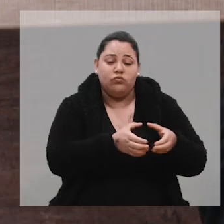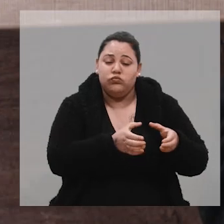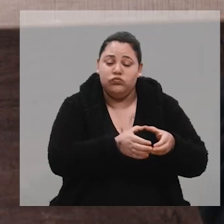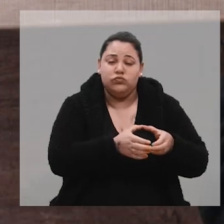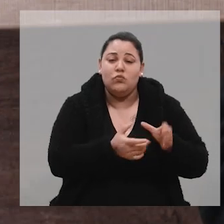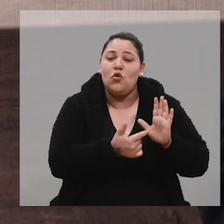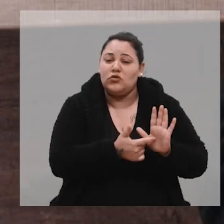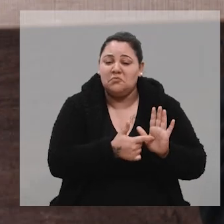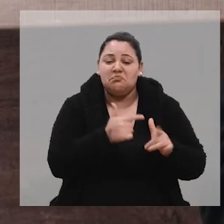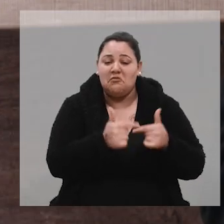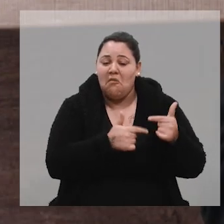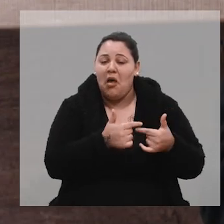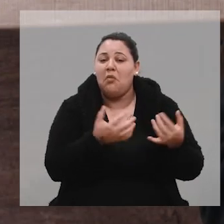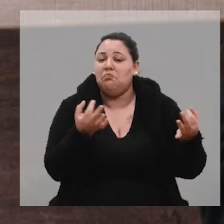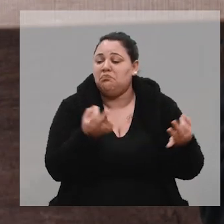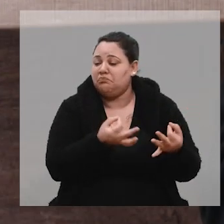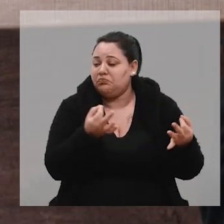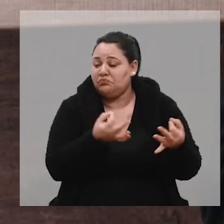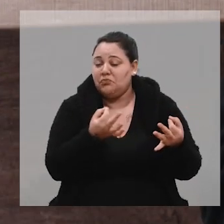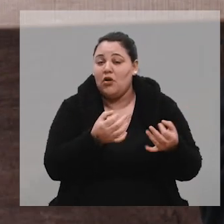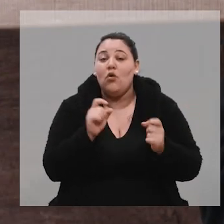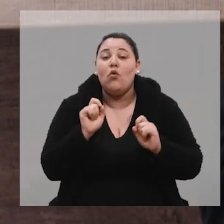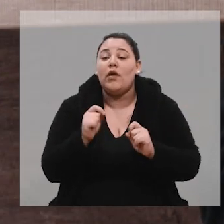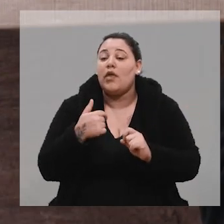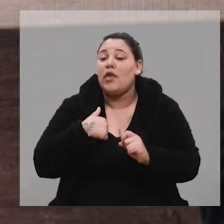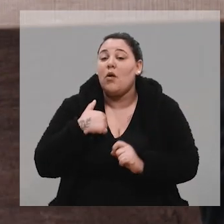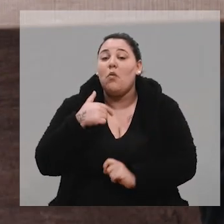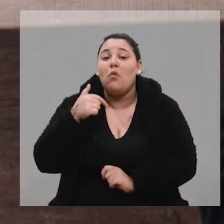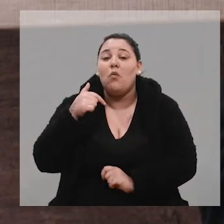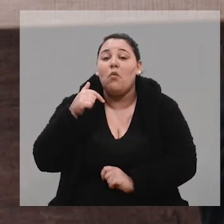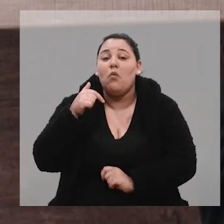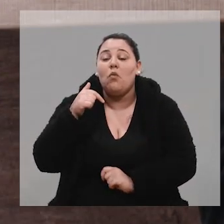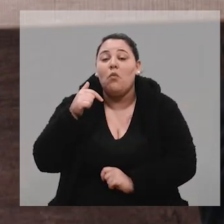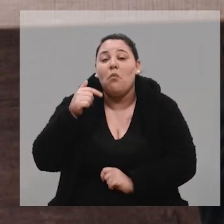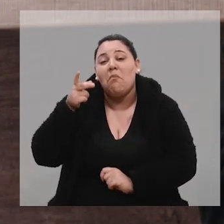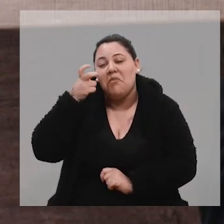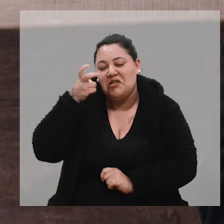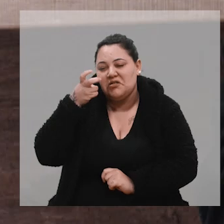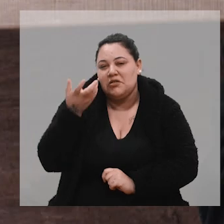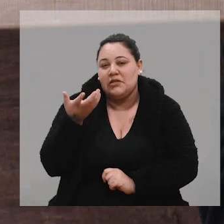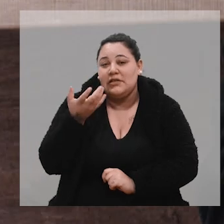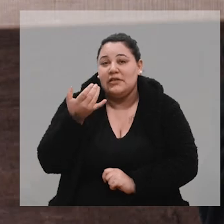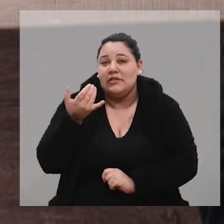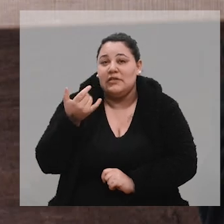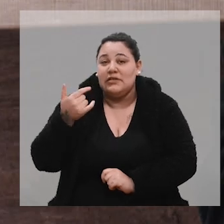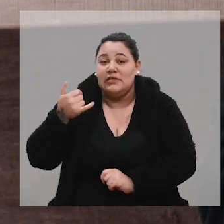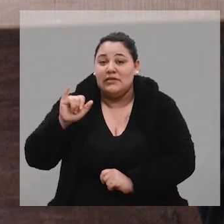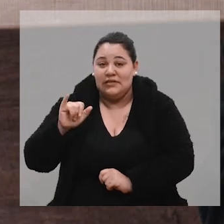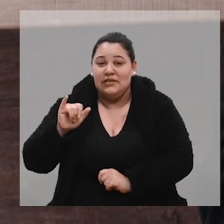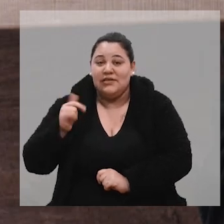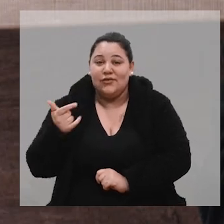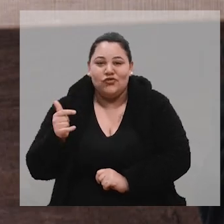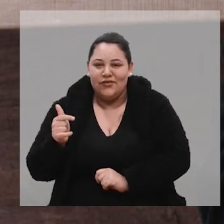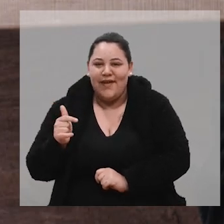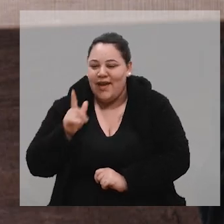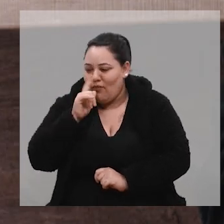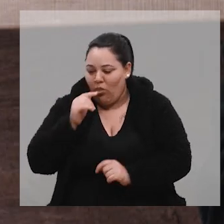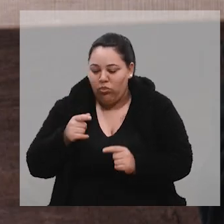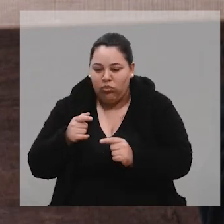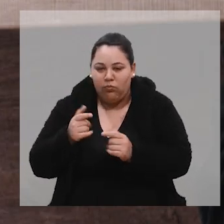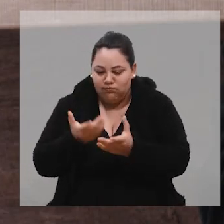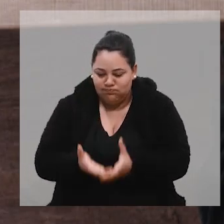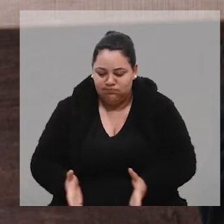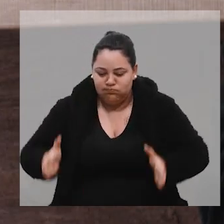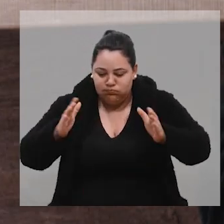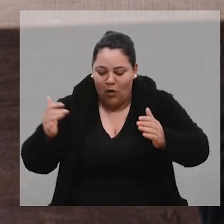fato um trabalho exemplar. O que a gente tem percebido? Que se não fosse alguns piscinões que a gente já tivesse feito